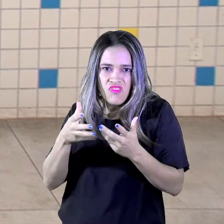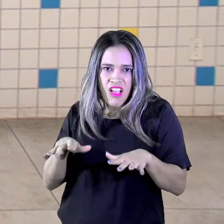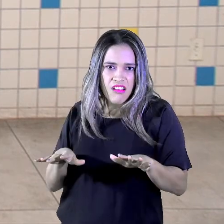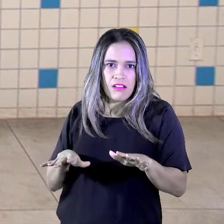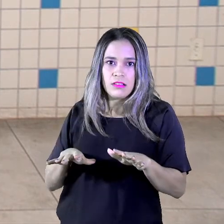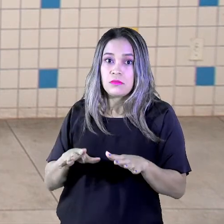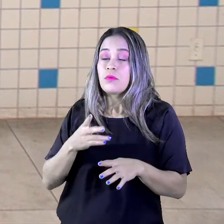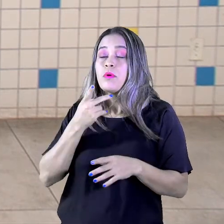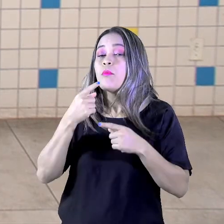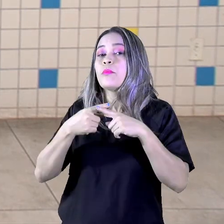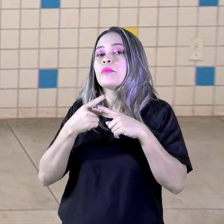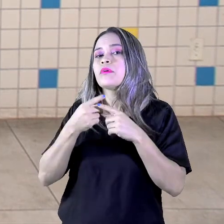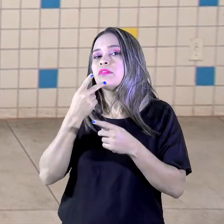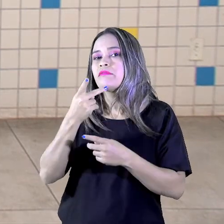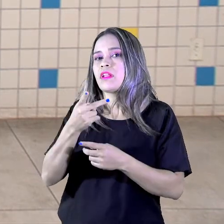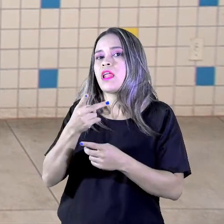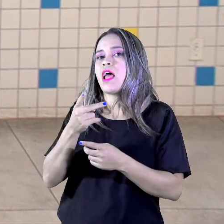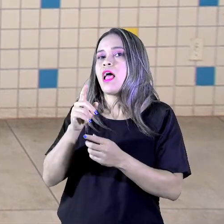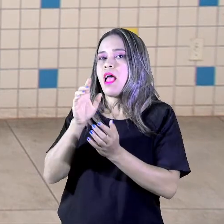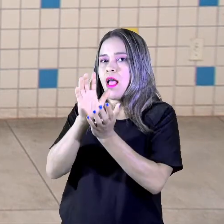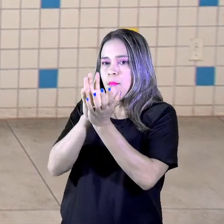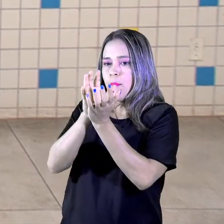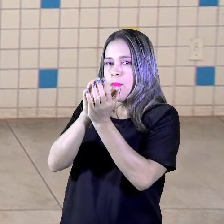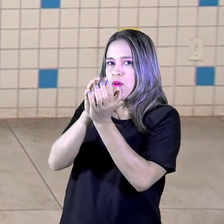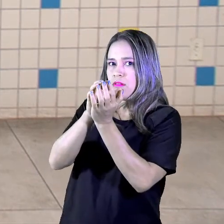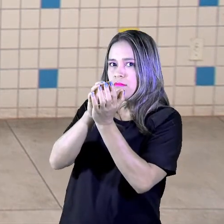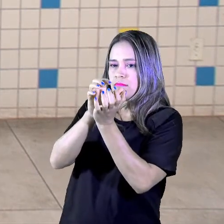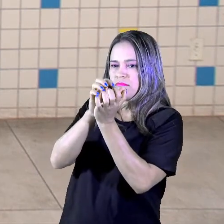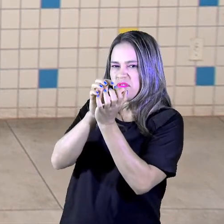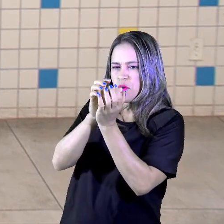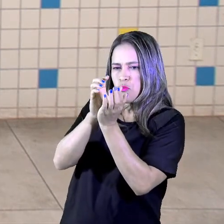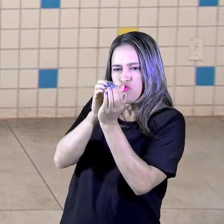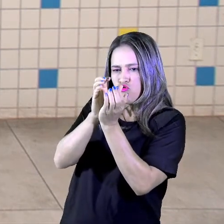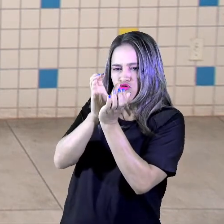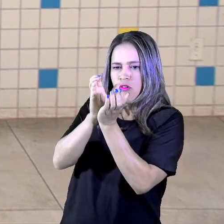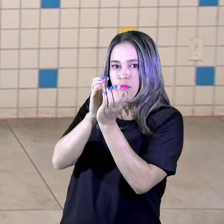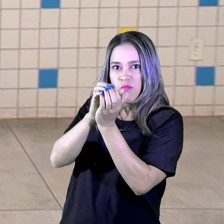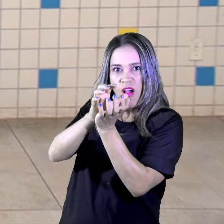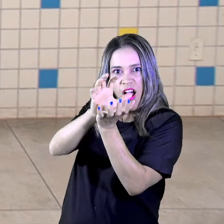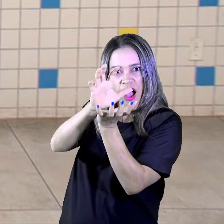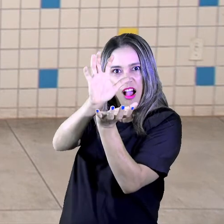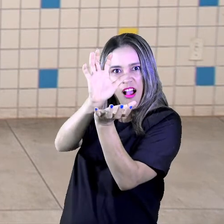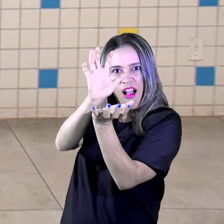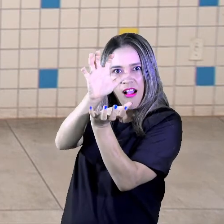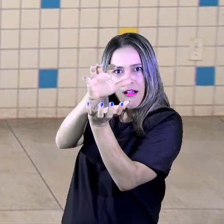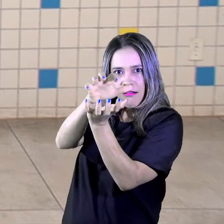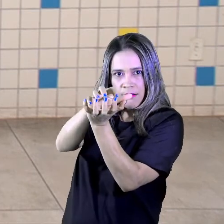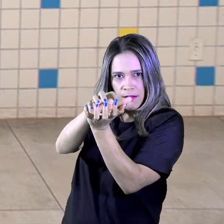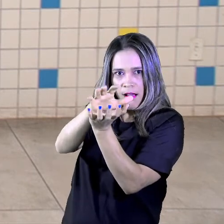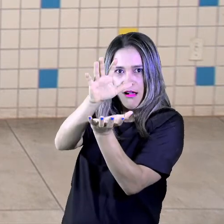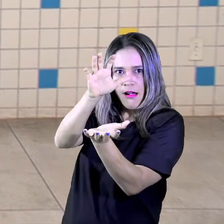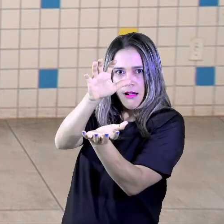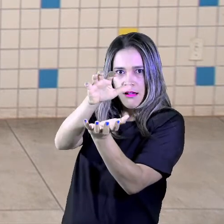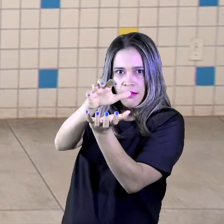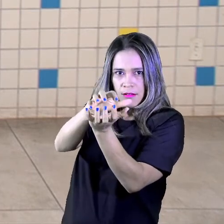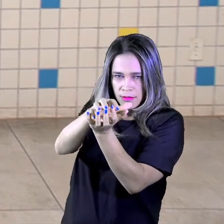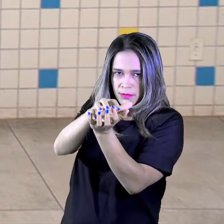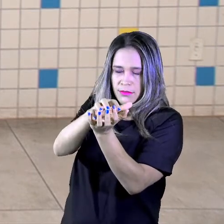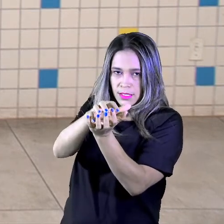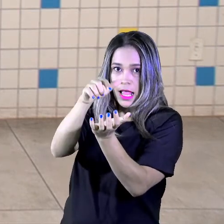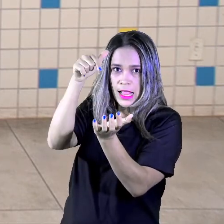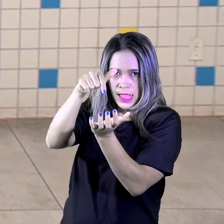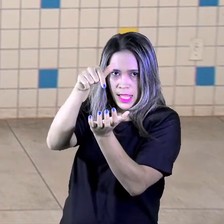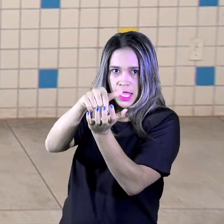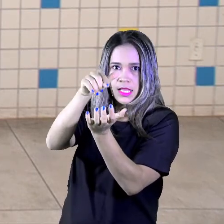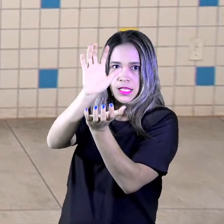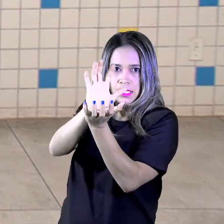isso? Imagine uma boquinha do jacaré, uma bocona, né, professora? Uma boca enorme do jacaré. Então, nessa